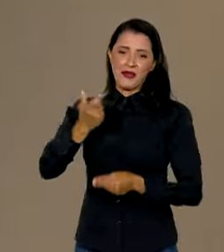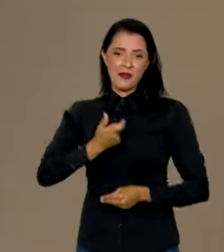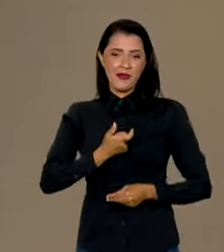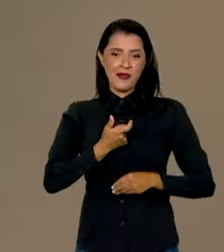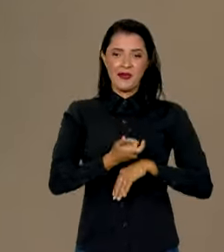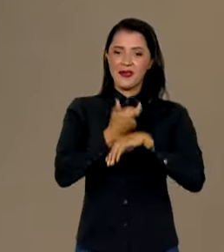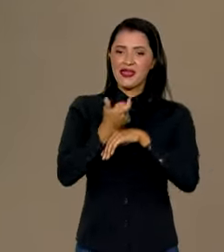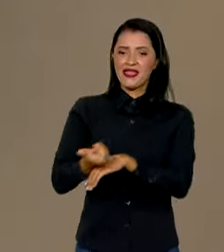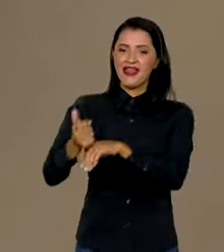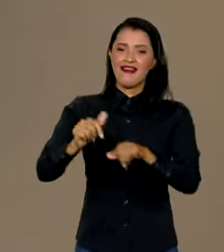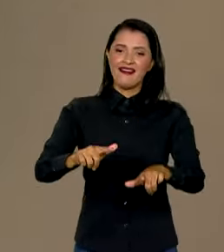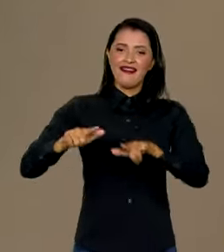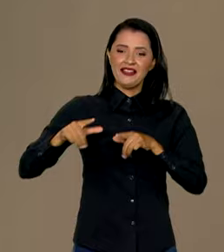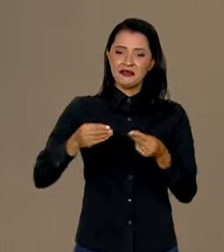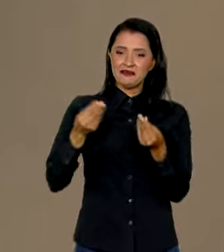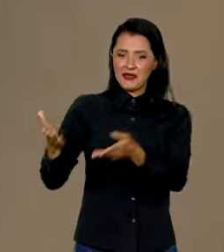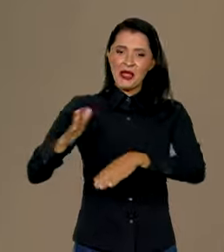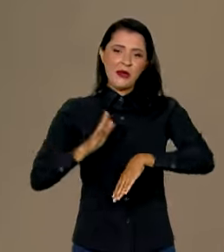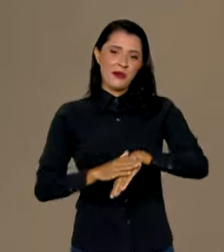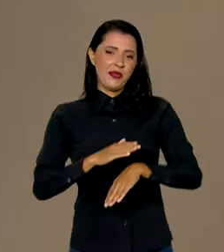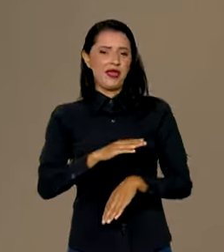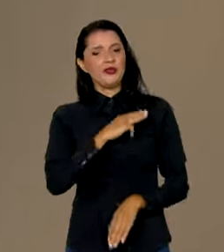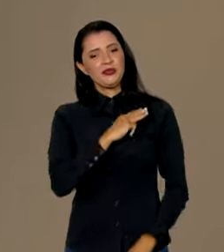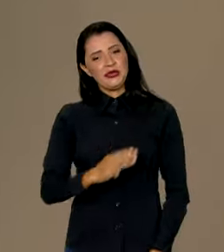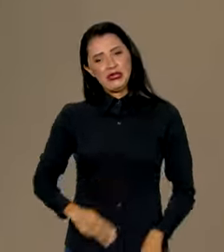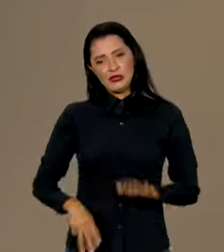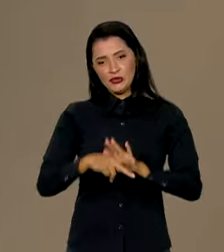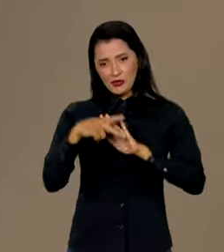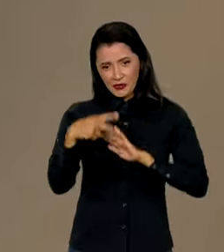serão entregues pelos ministros de Estado.